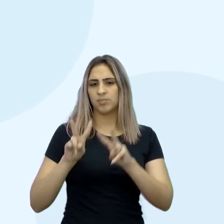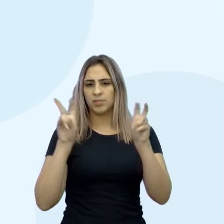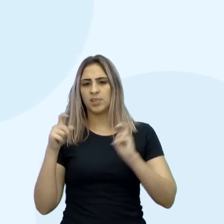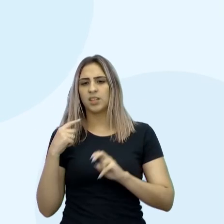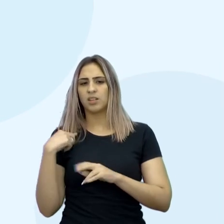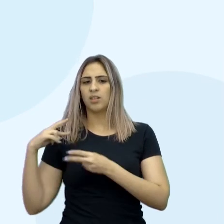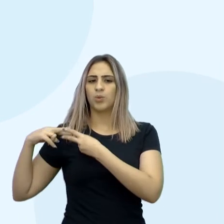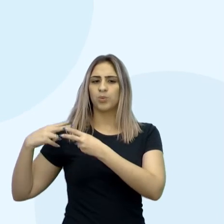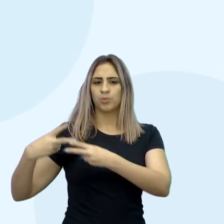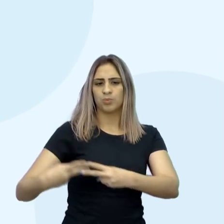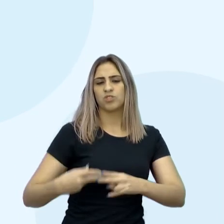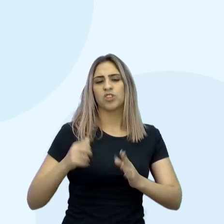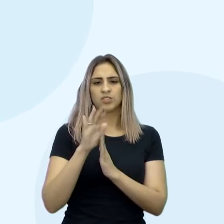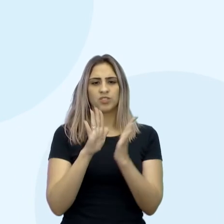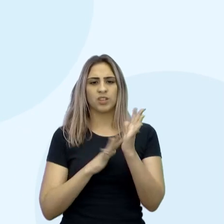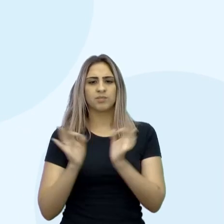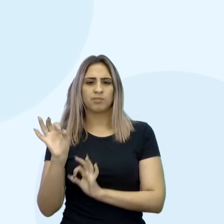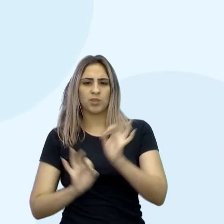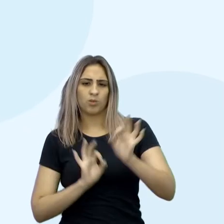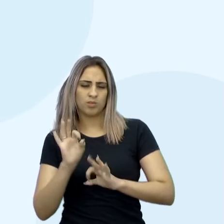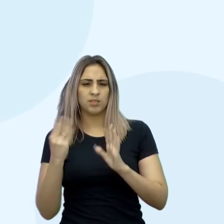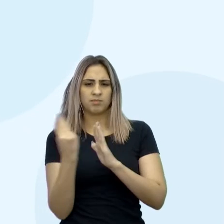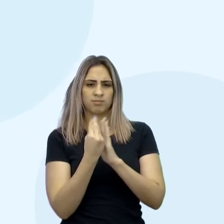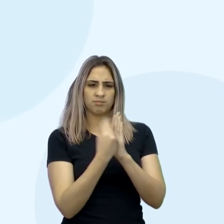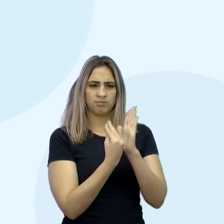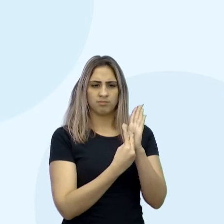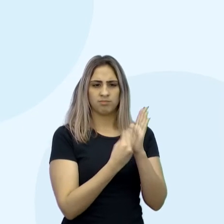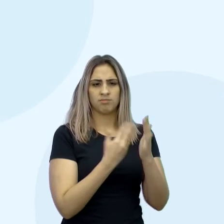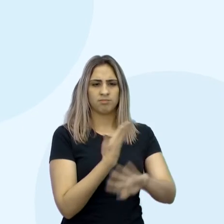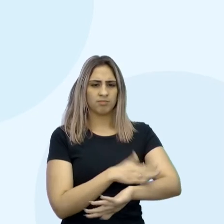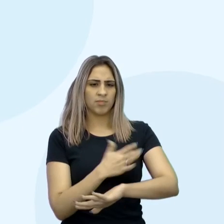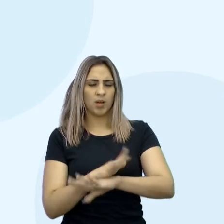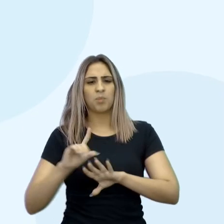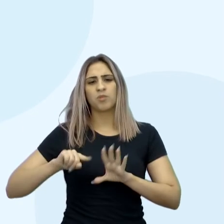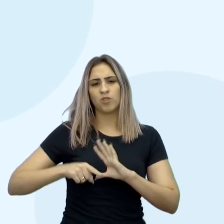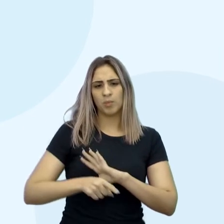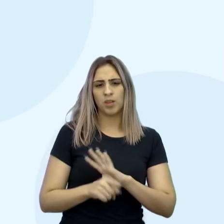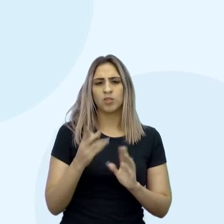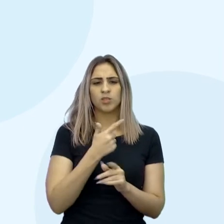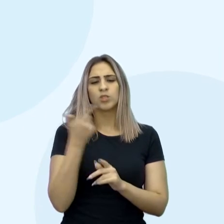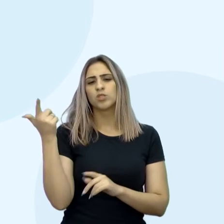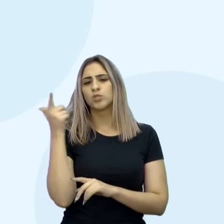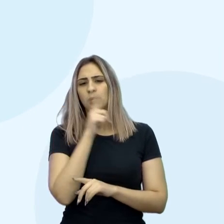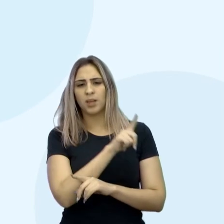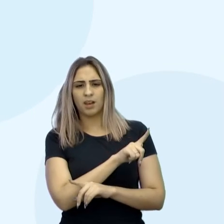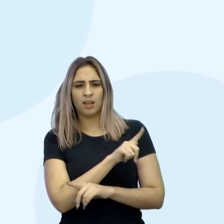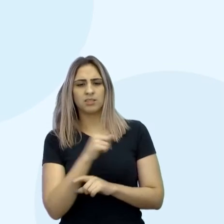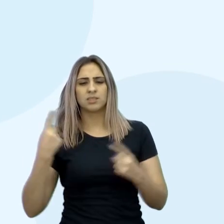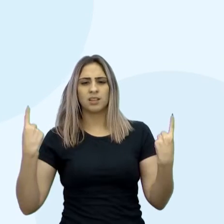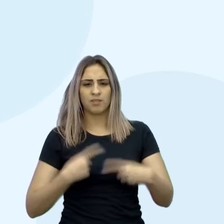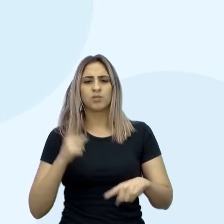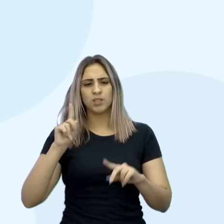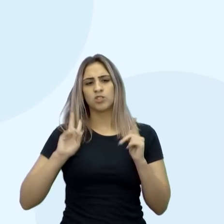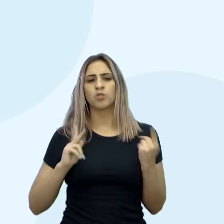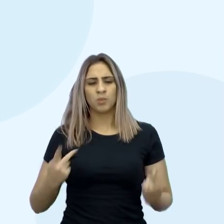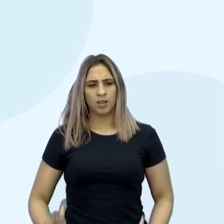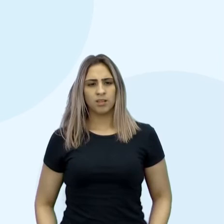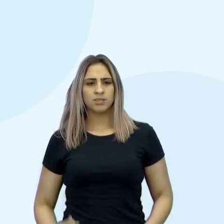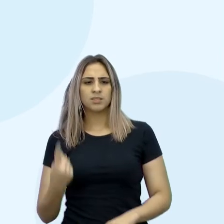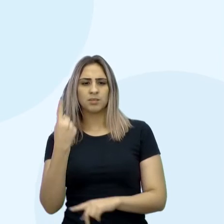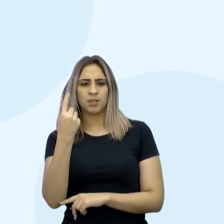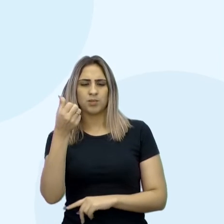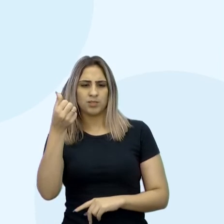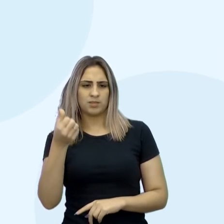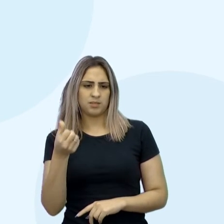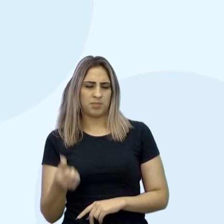nossa trajetória de atividades e projetos aplicados e executados no aprofundamento Superar Desafios EG Humanas,